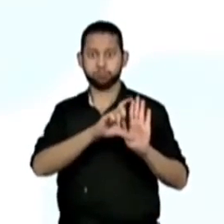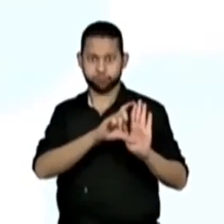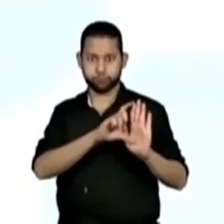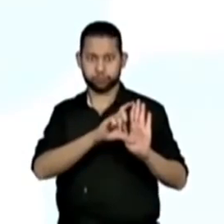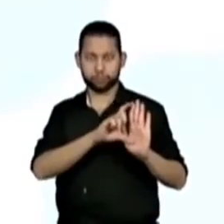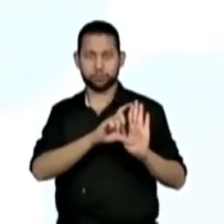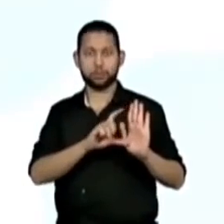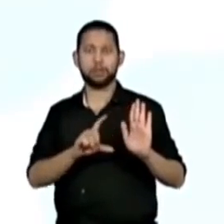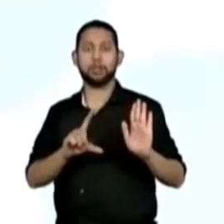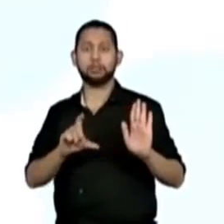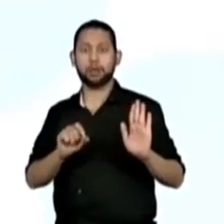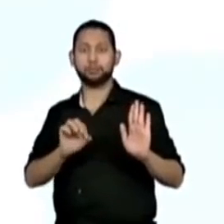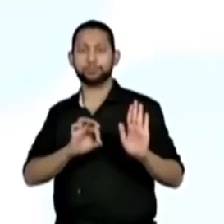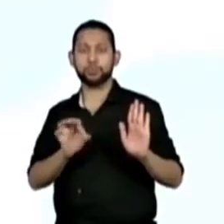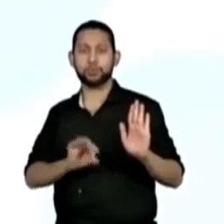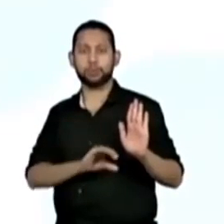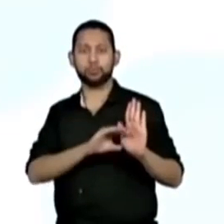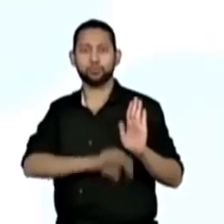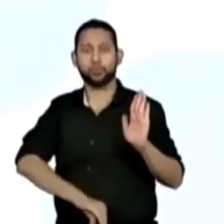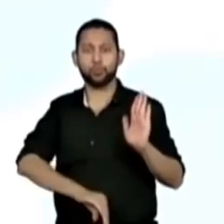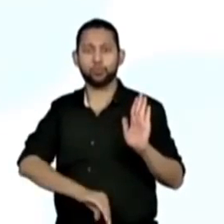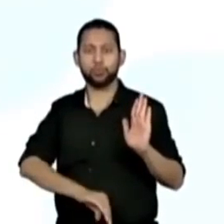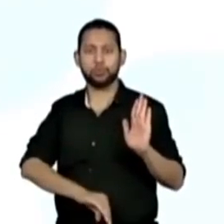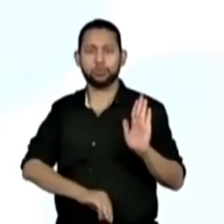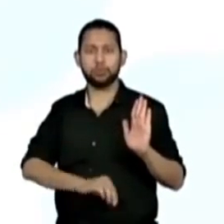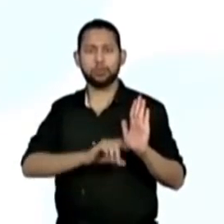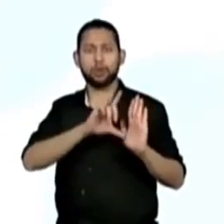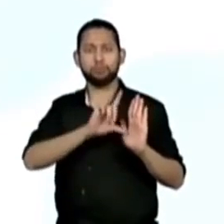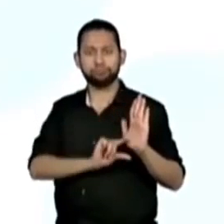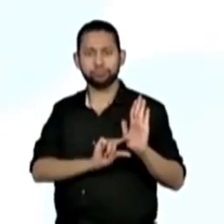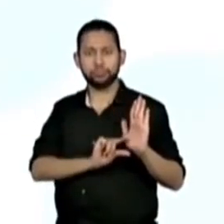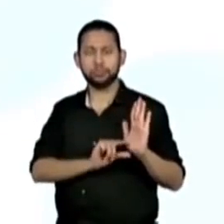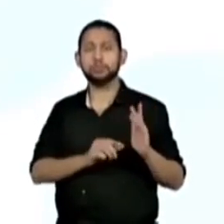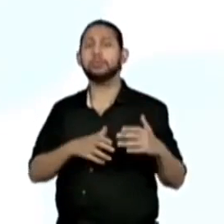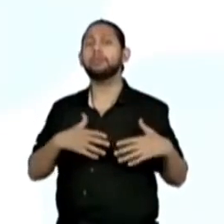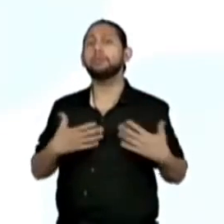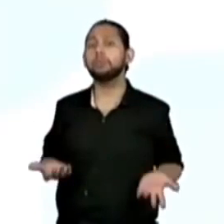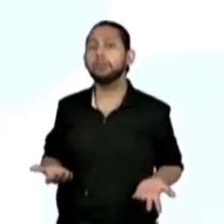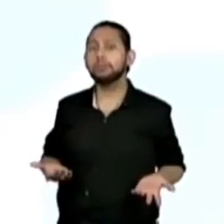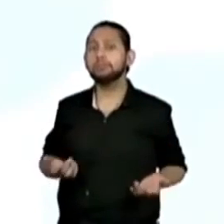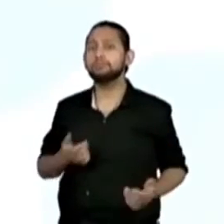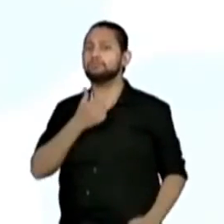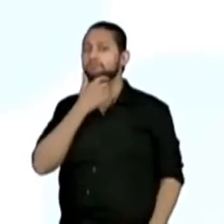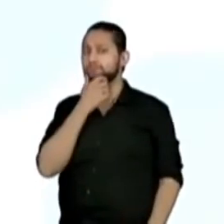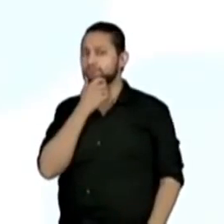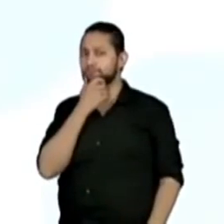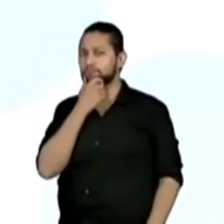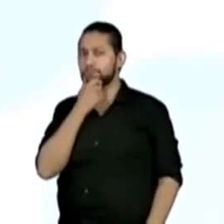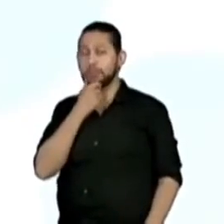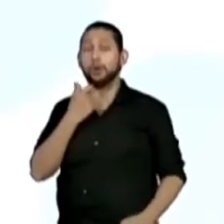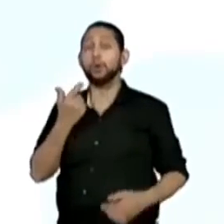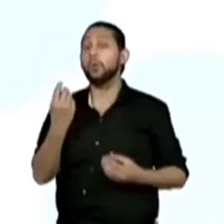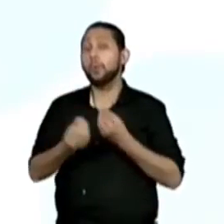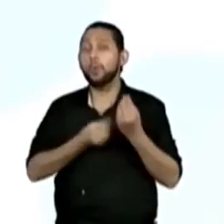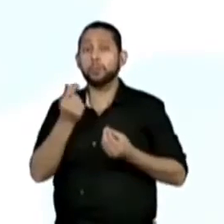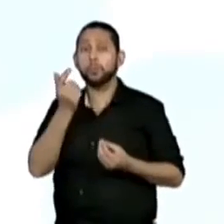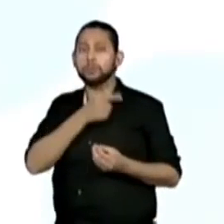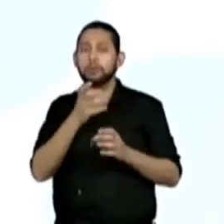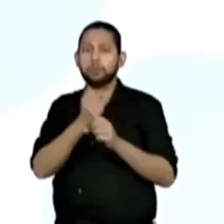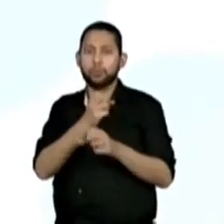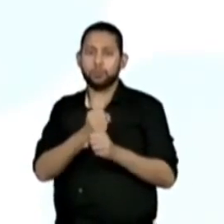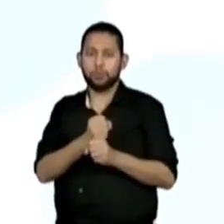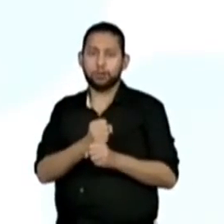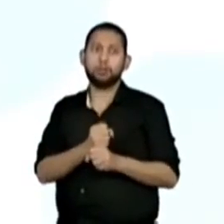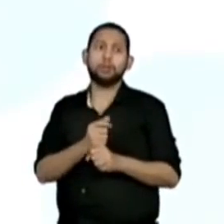10% posso pensar nesse caso que o valor do desconto será calculado de que maneira